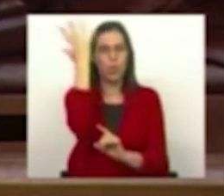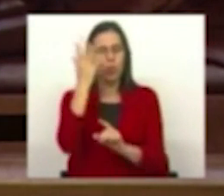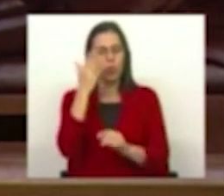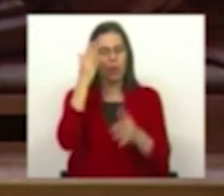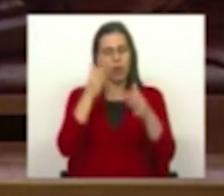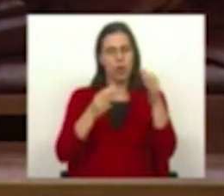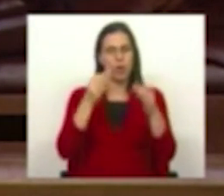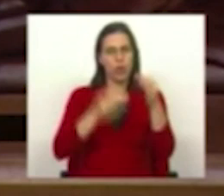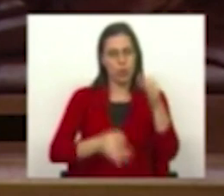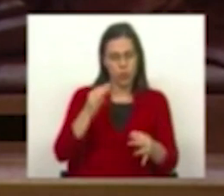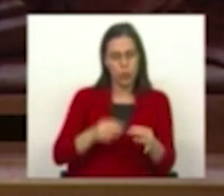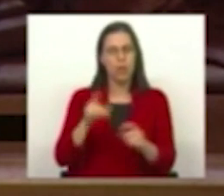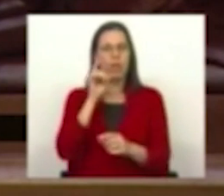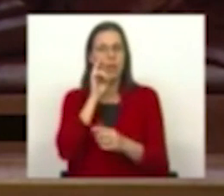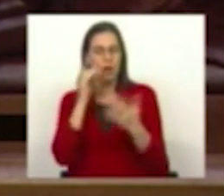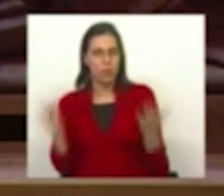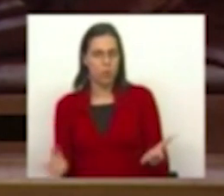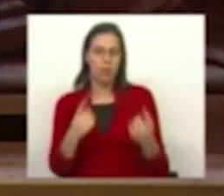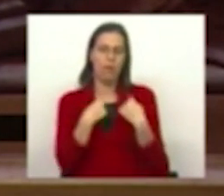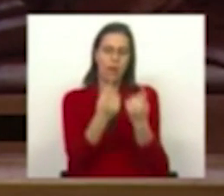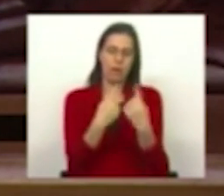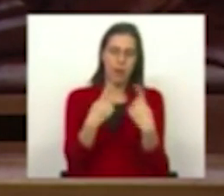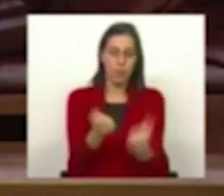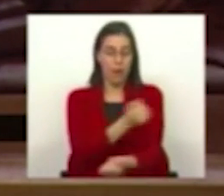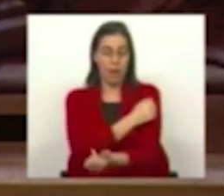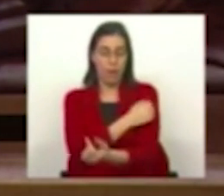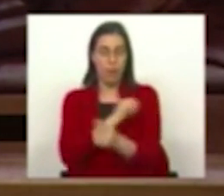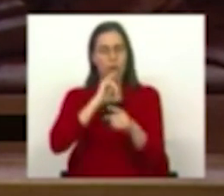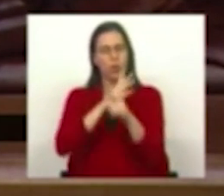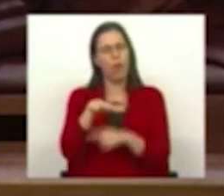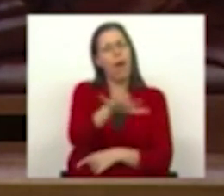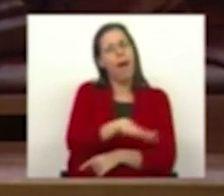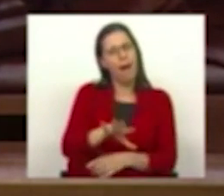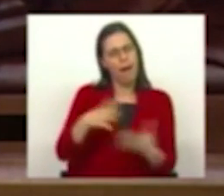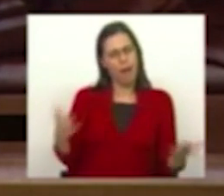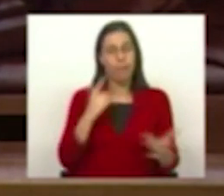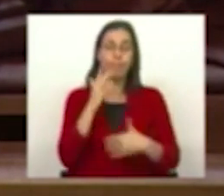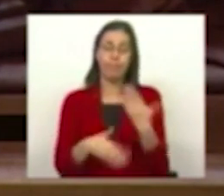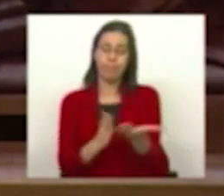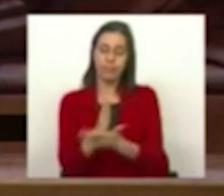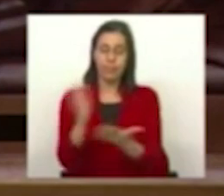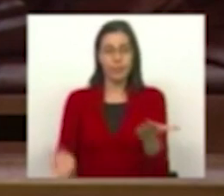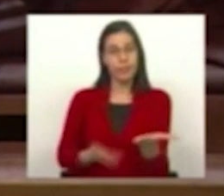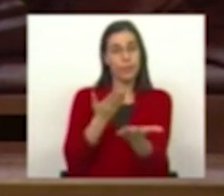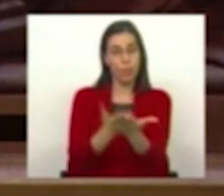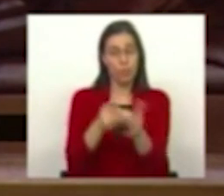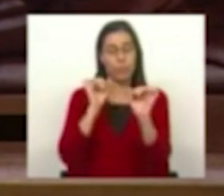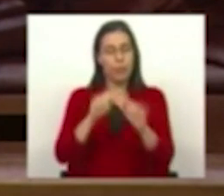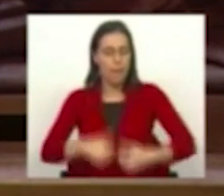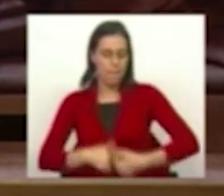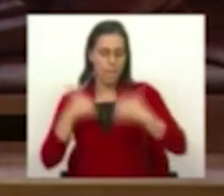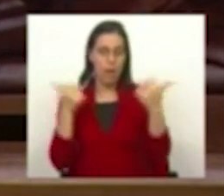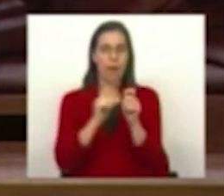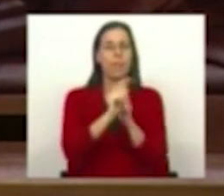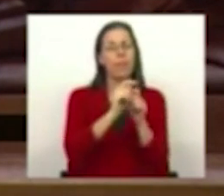na justiça, na segurança, nos transportes e habitação, entre outras áreas. Avançaremos com propostas pela melhoria